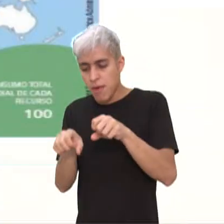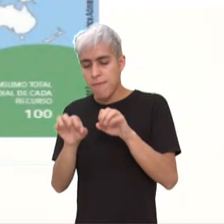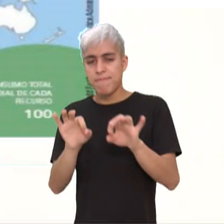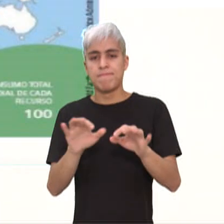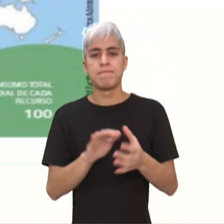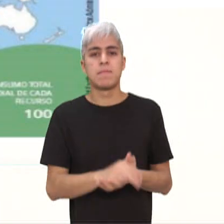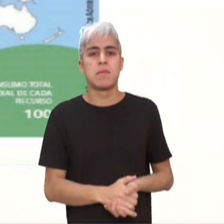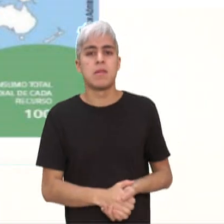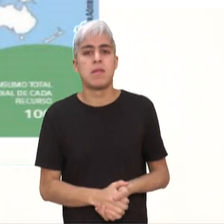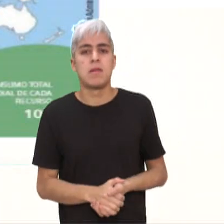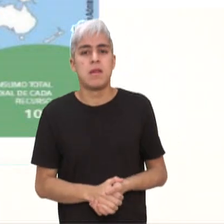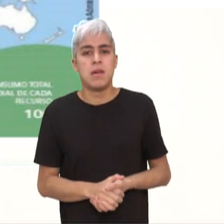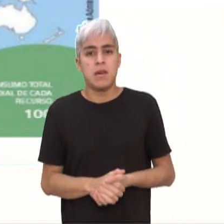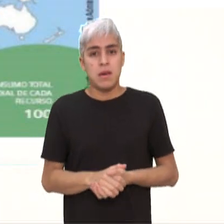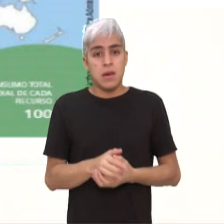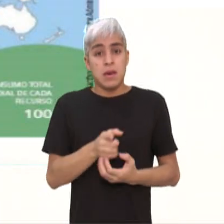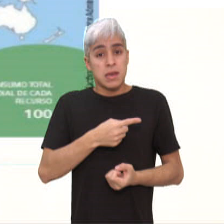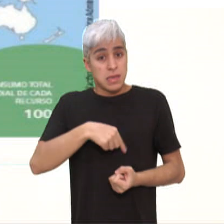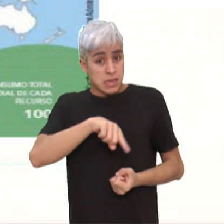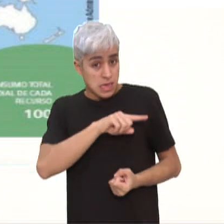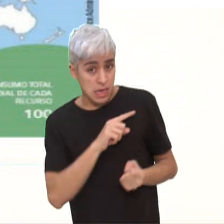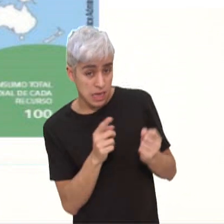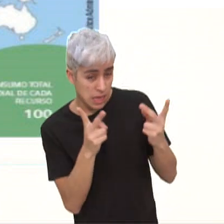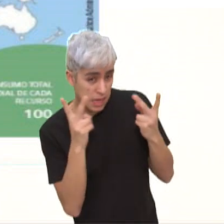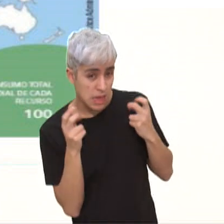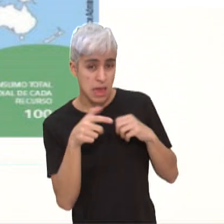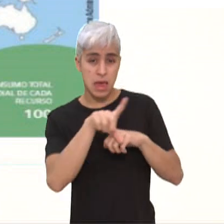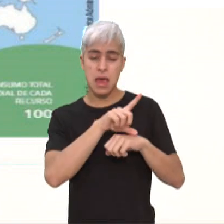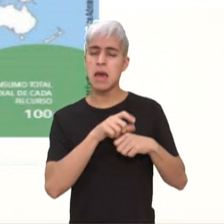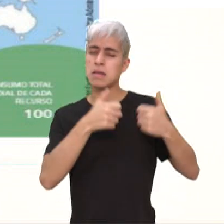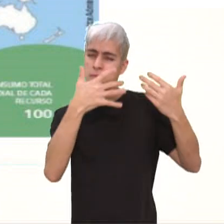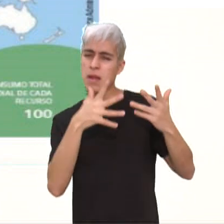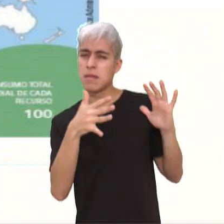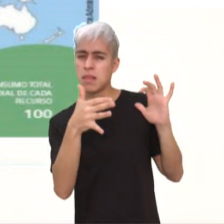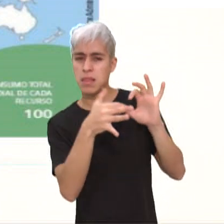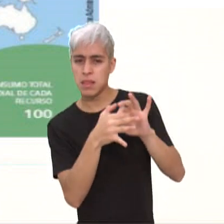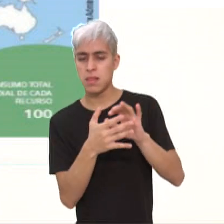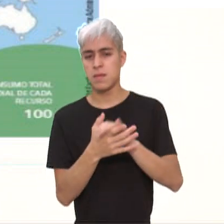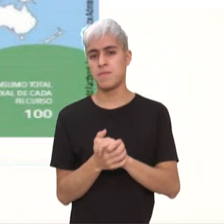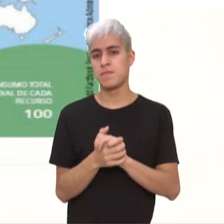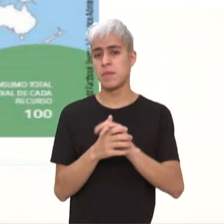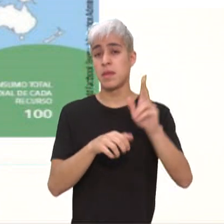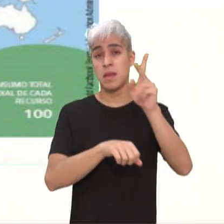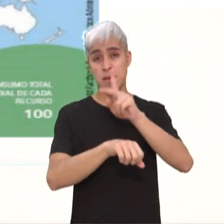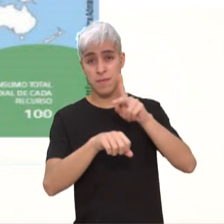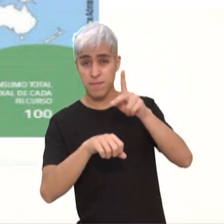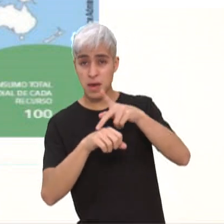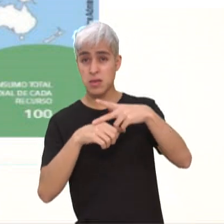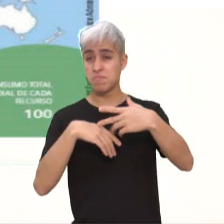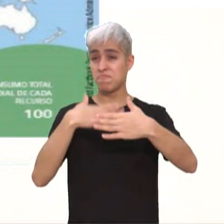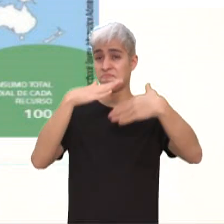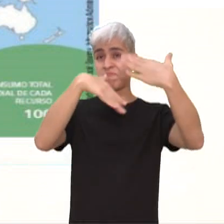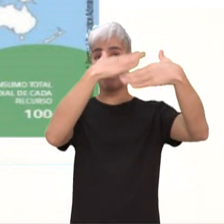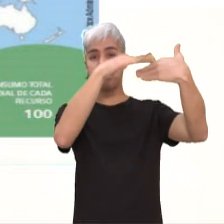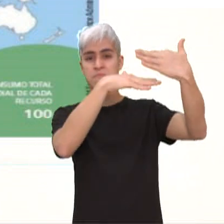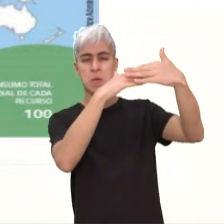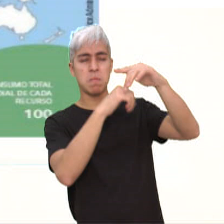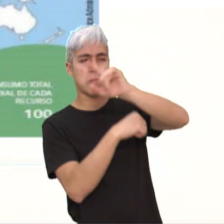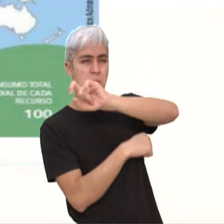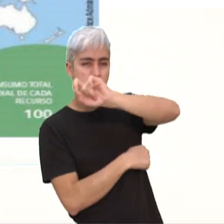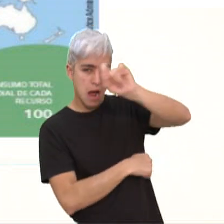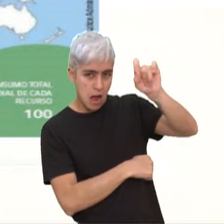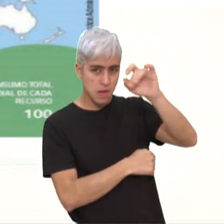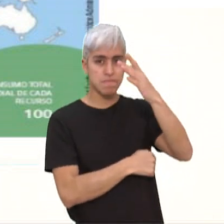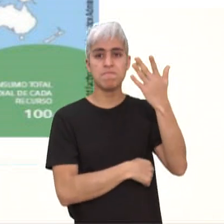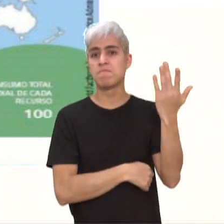Então, se nós observarmos, é aquela mesma fala. Países desenvolvidos,